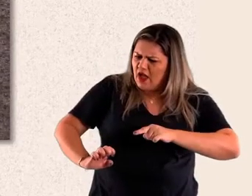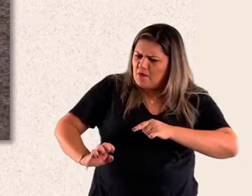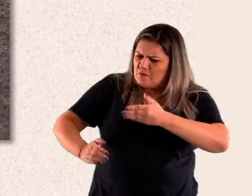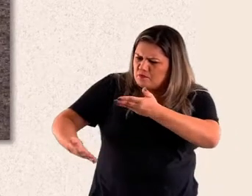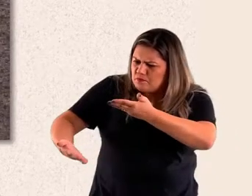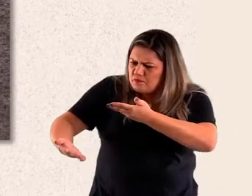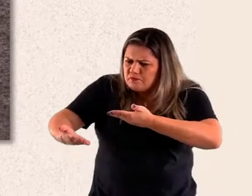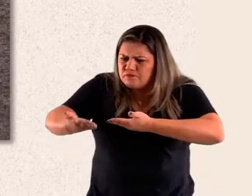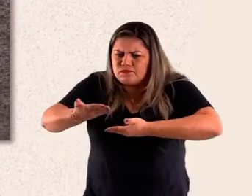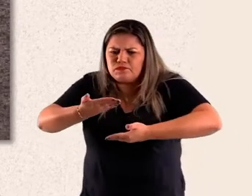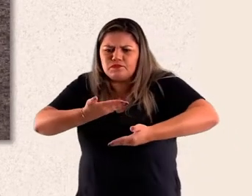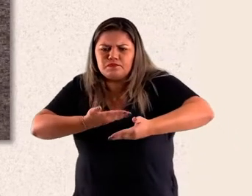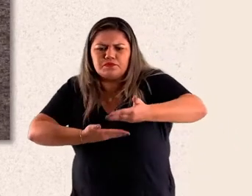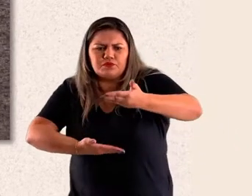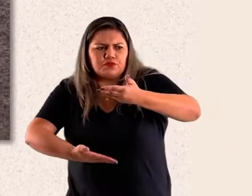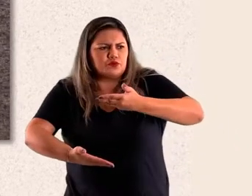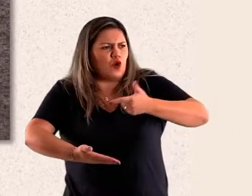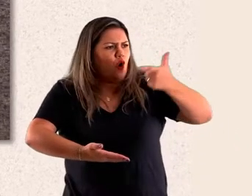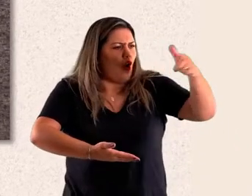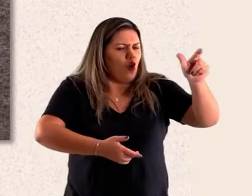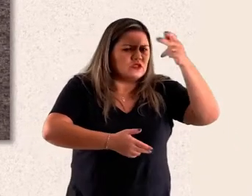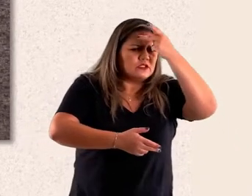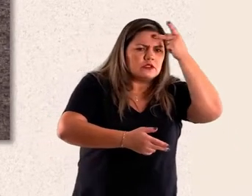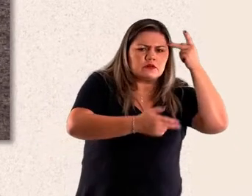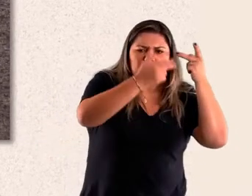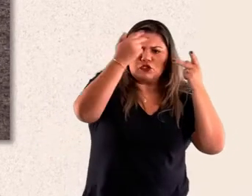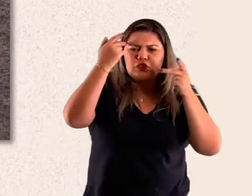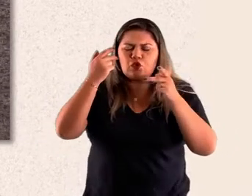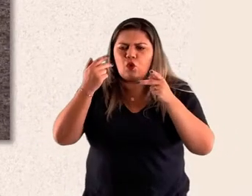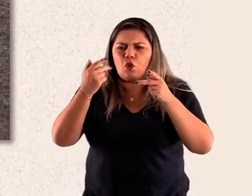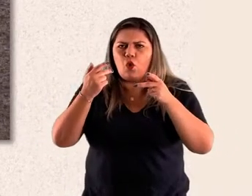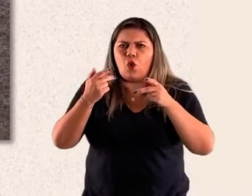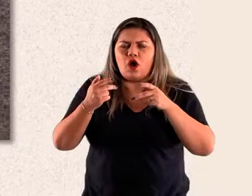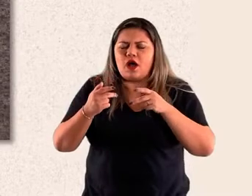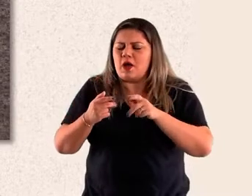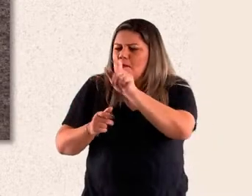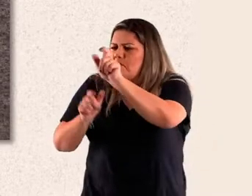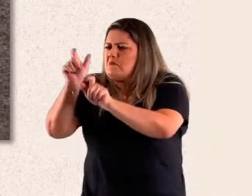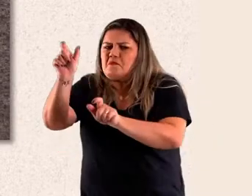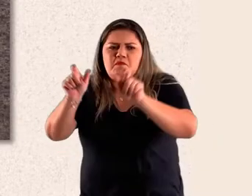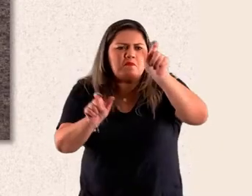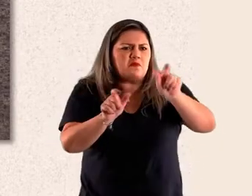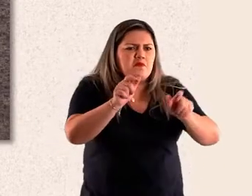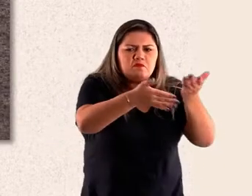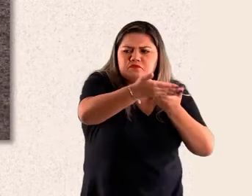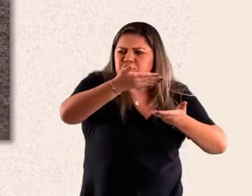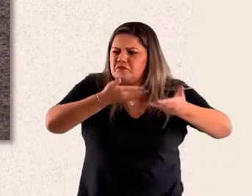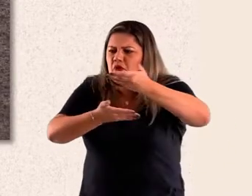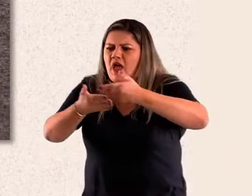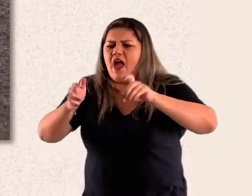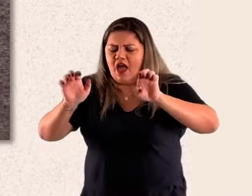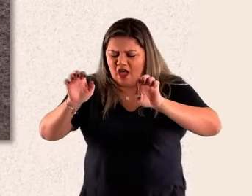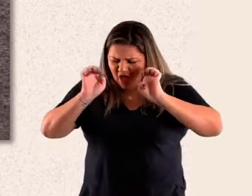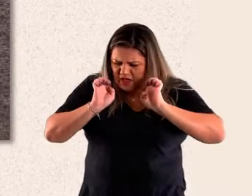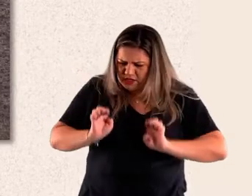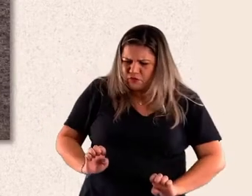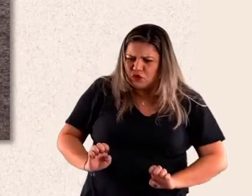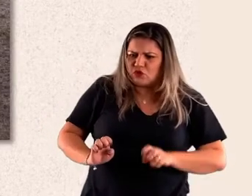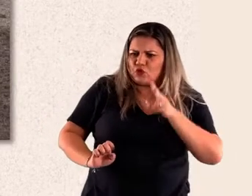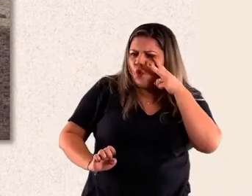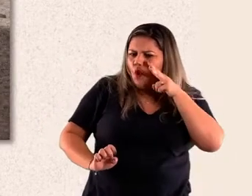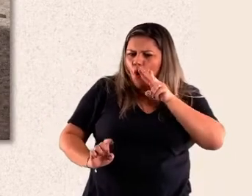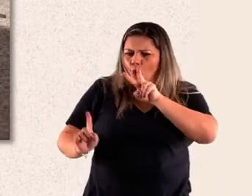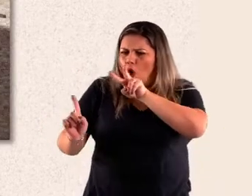nossa convivência seja com as outras pessoas seja com o e com os indivíduos ética é aquela perspectiva para